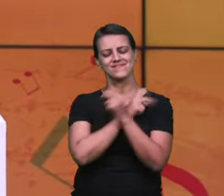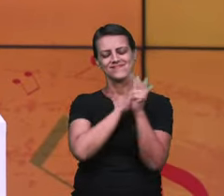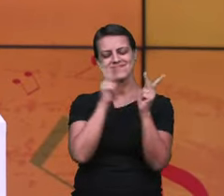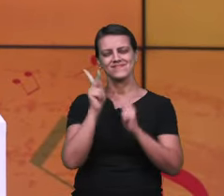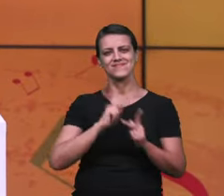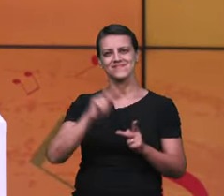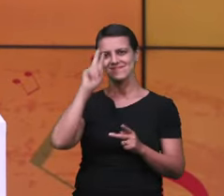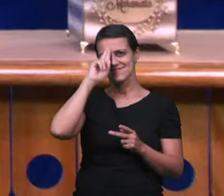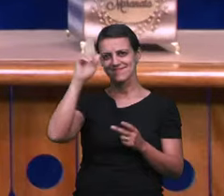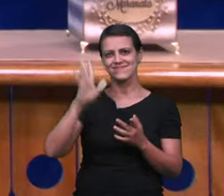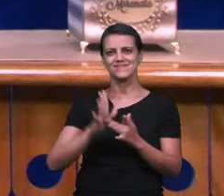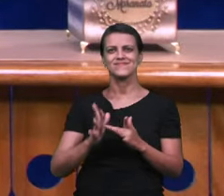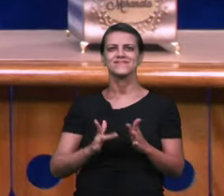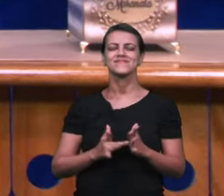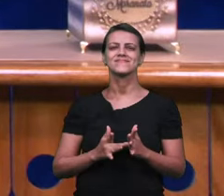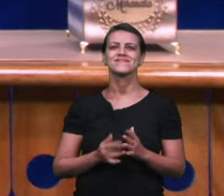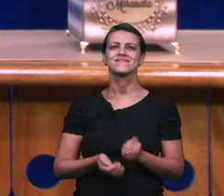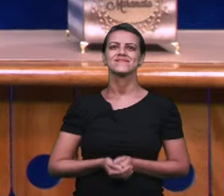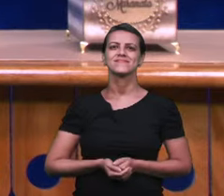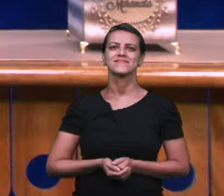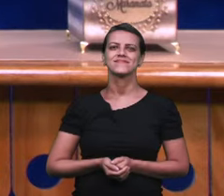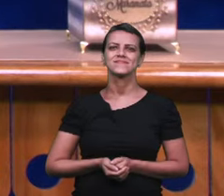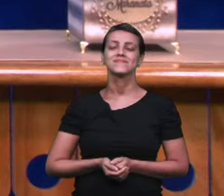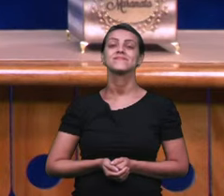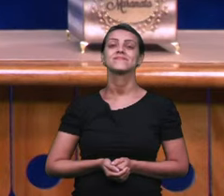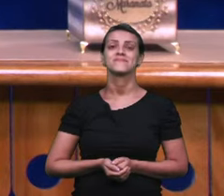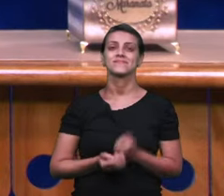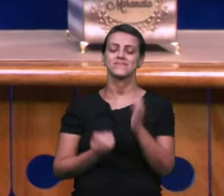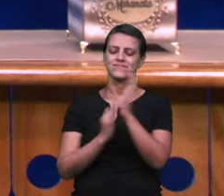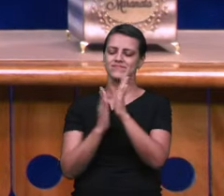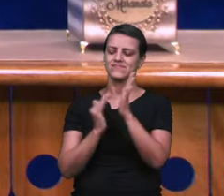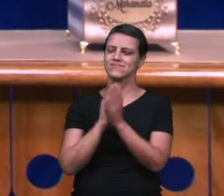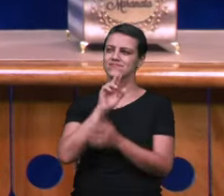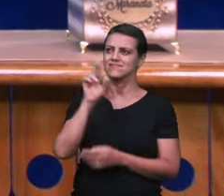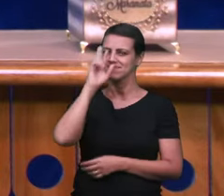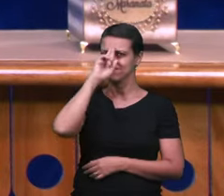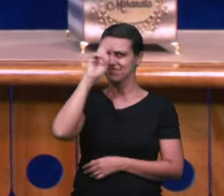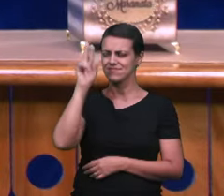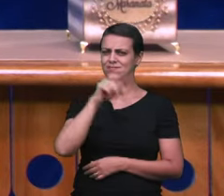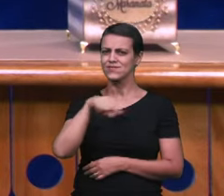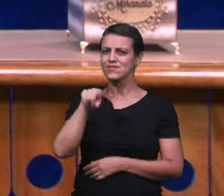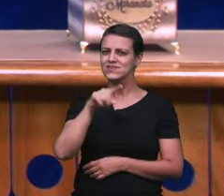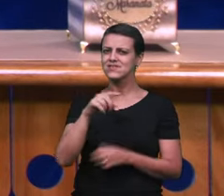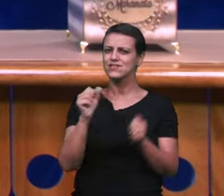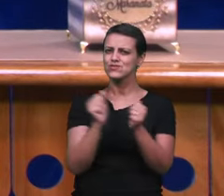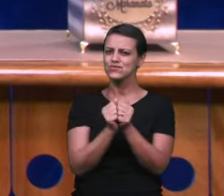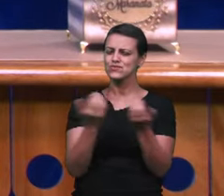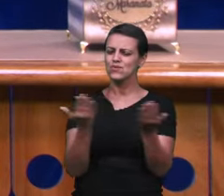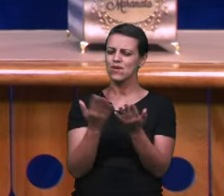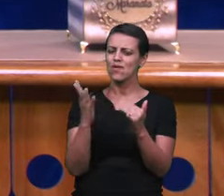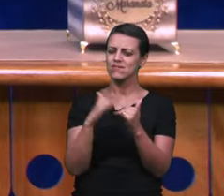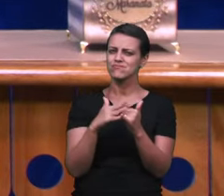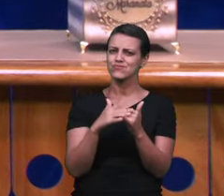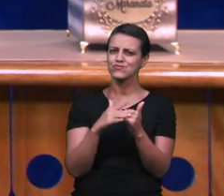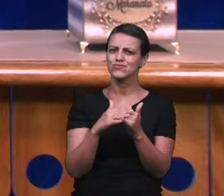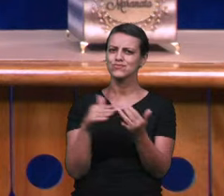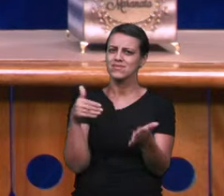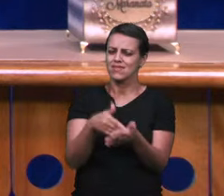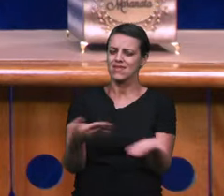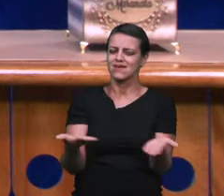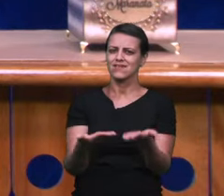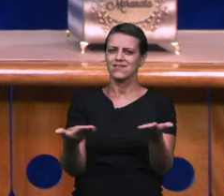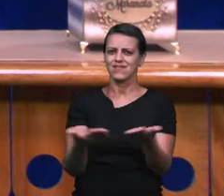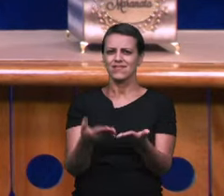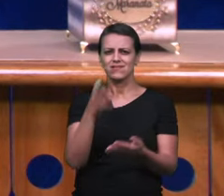paz do Senhor Jesus. Louvado seja o nome do Senhor. Você que ficou conosco até aqui, você assistiu à Escola